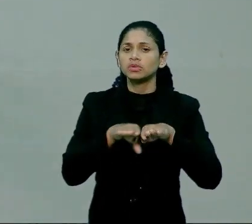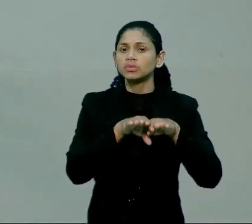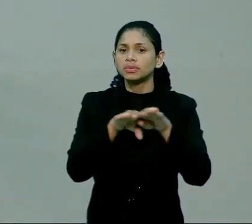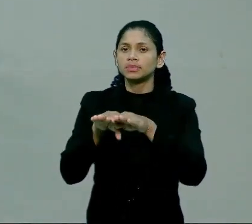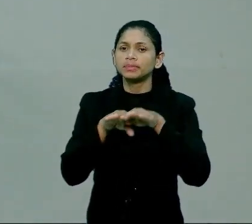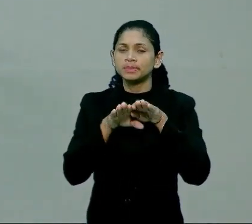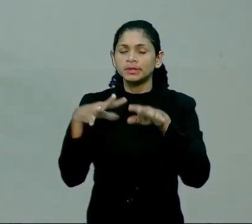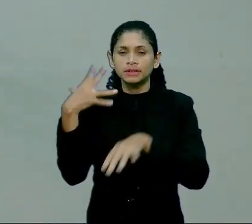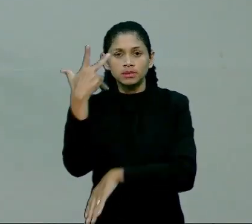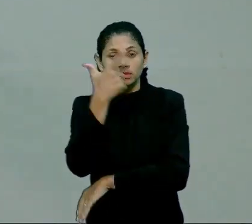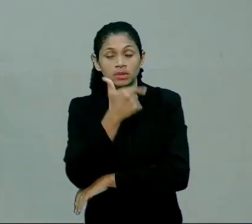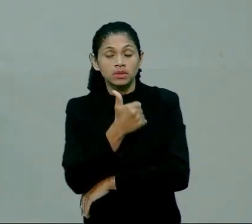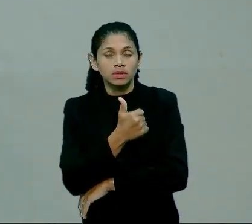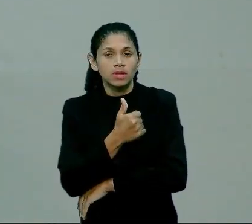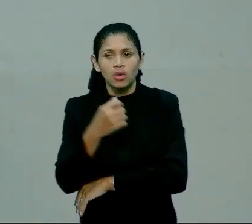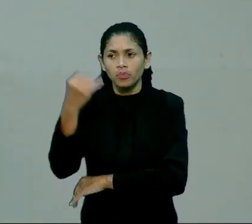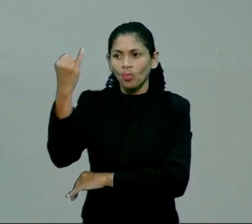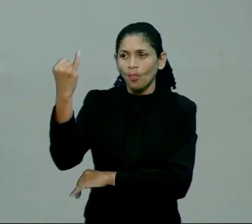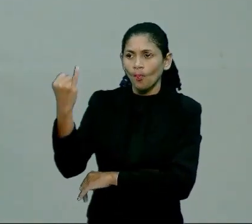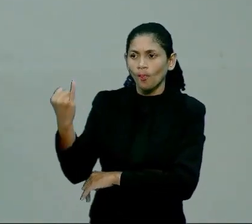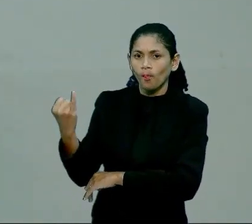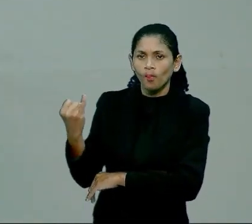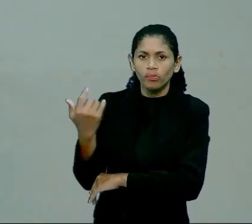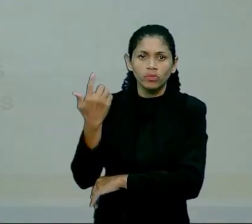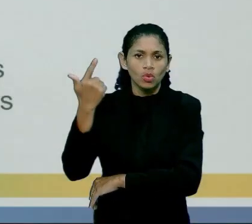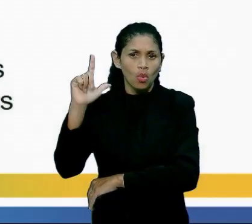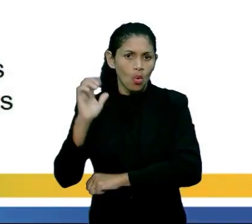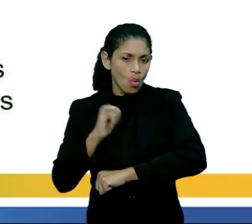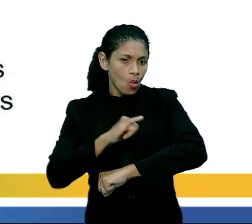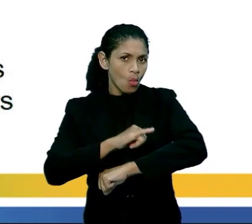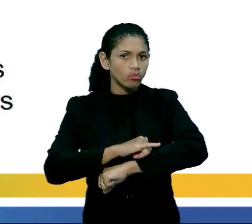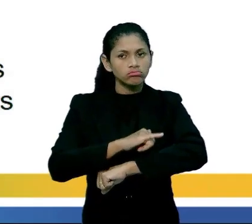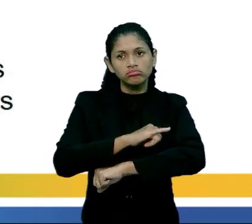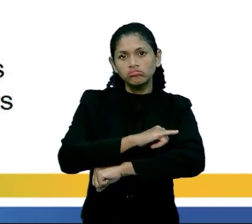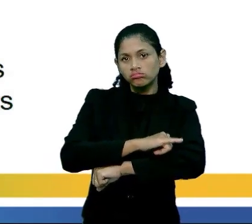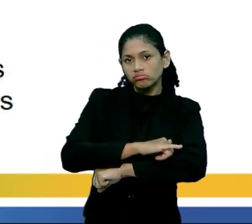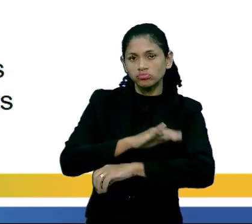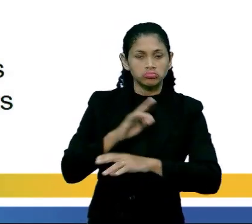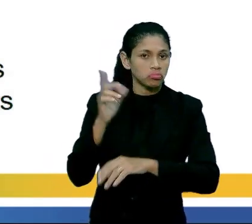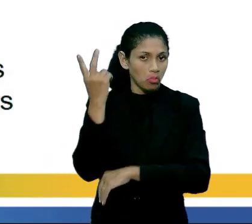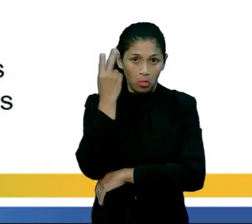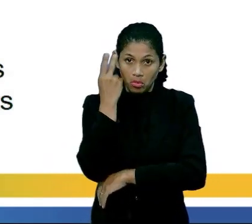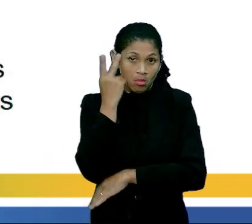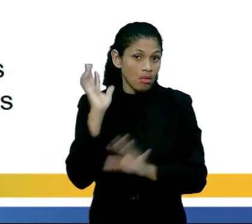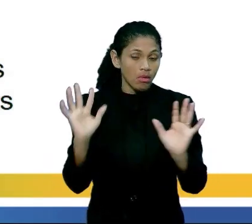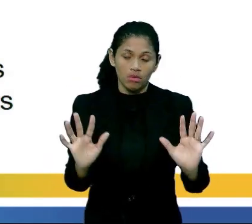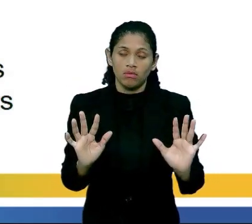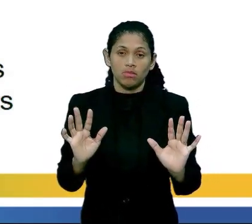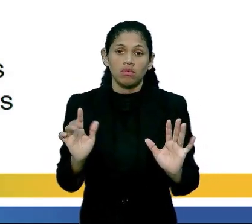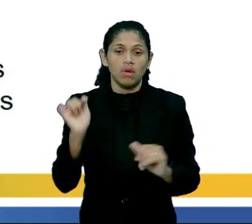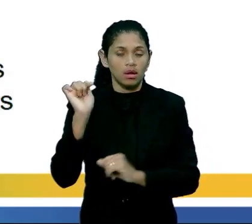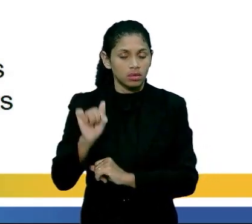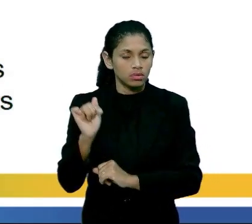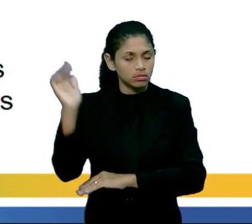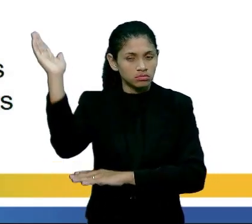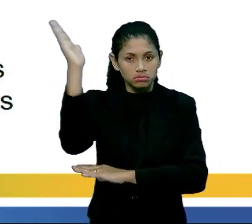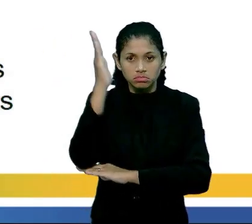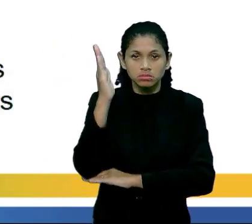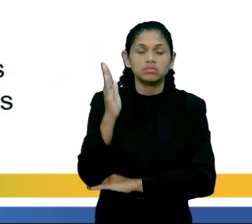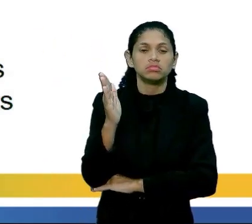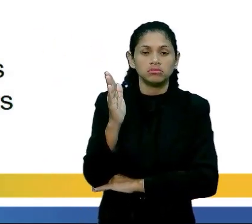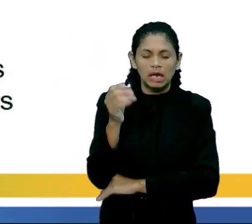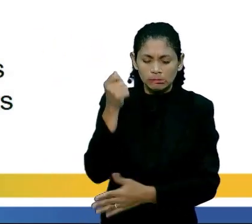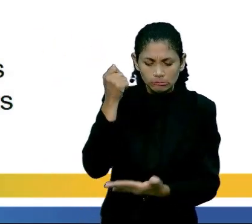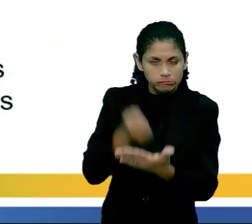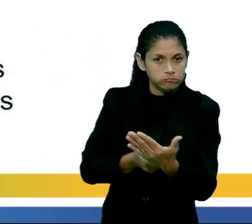mais esguio, outros um pouco mais robustos, aquela correlação do biotipo que a gente já mencionou, e de qualquer forma, em qualquer contexto,